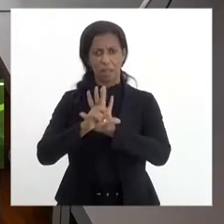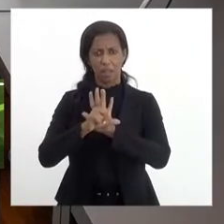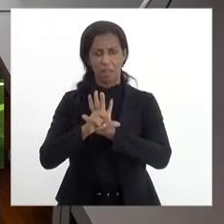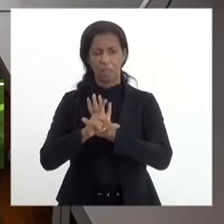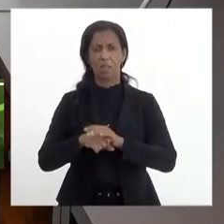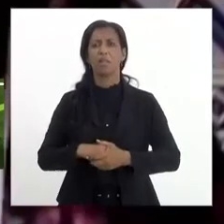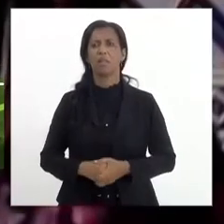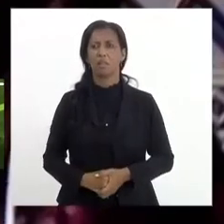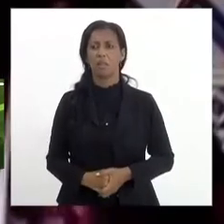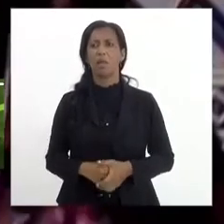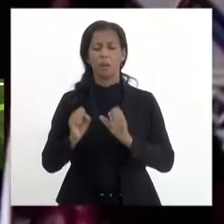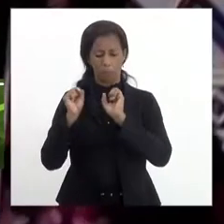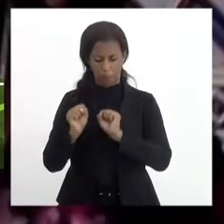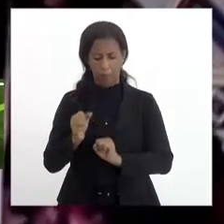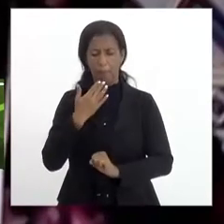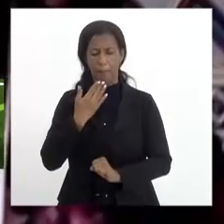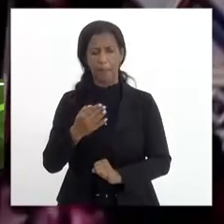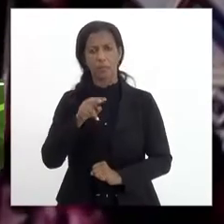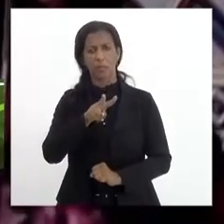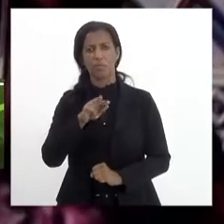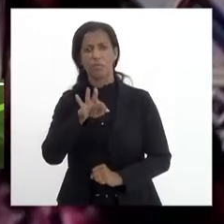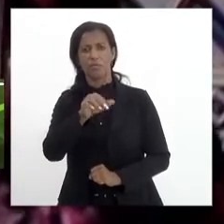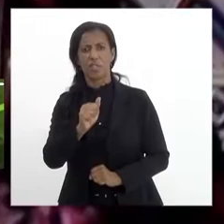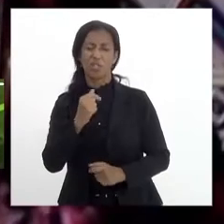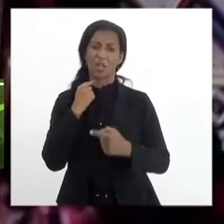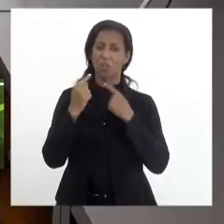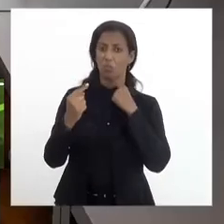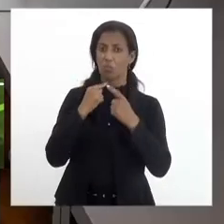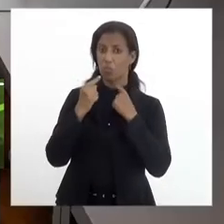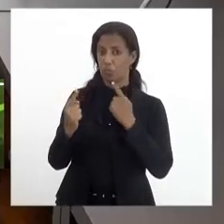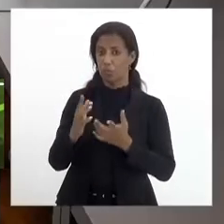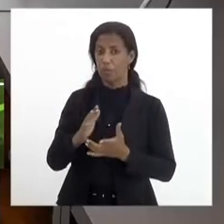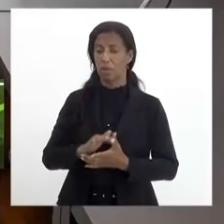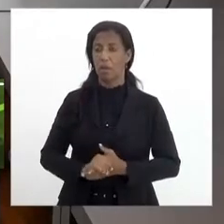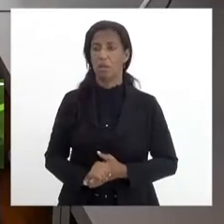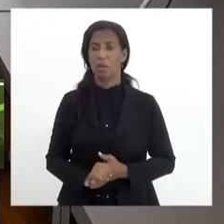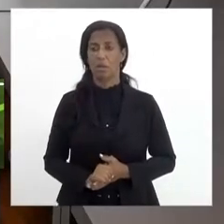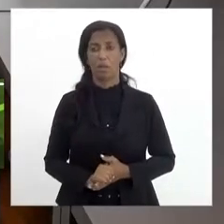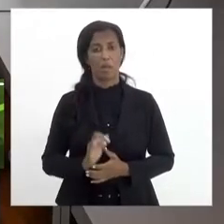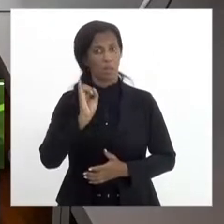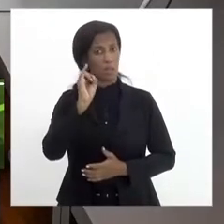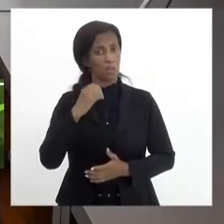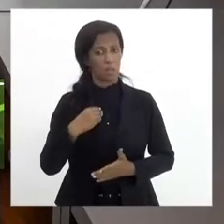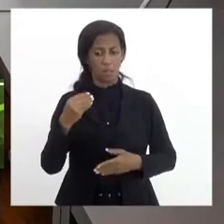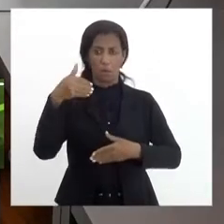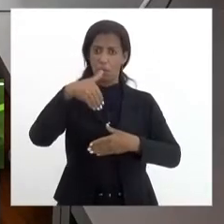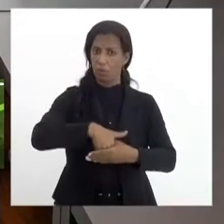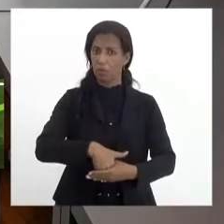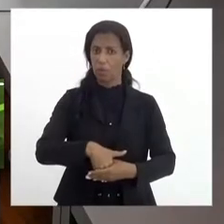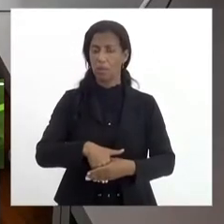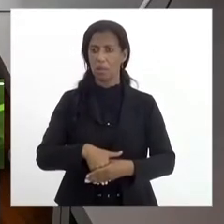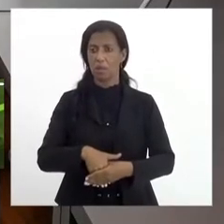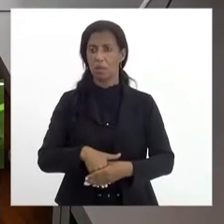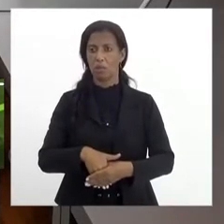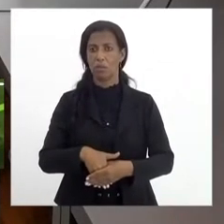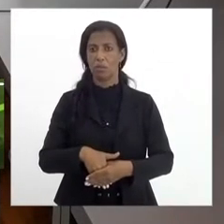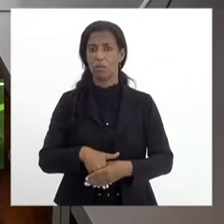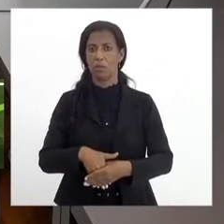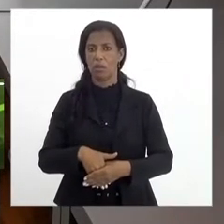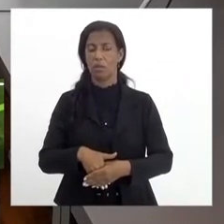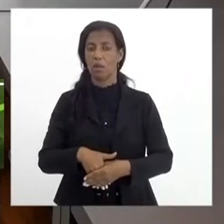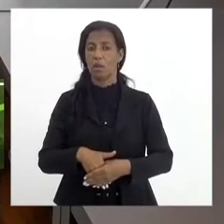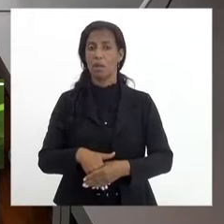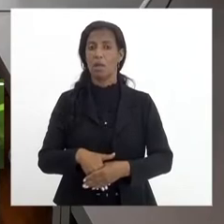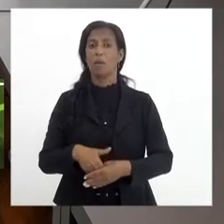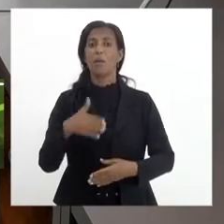Pode ser? Podemos pedir, claro. Na dúvida, eu porque senão eu coloco em votação. Se Vossa Excelência pedir vistas, retorna semana